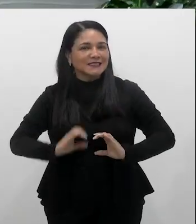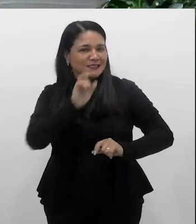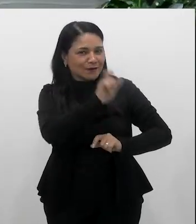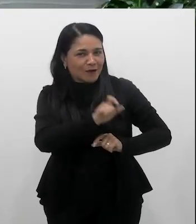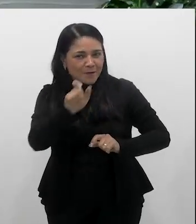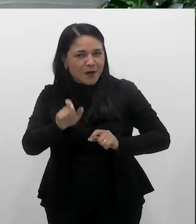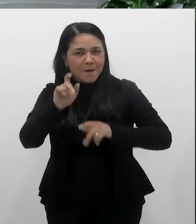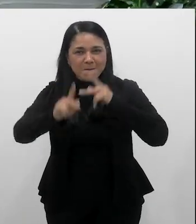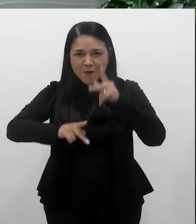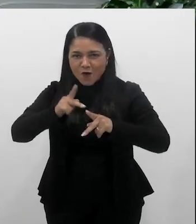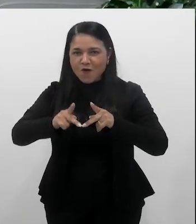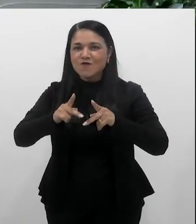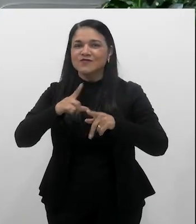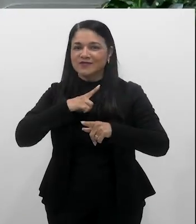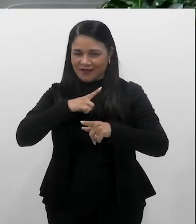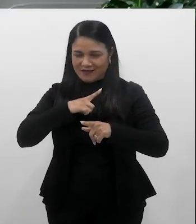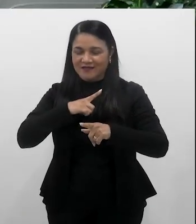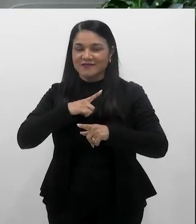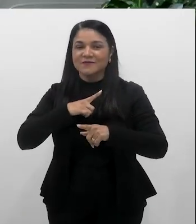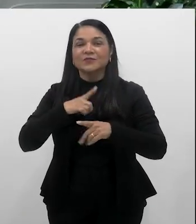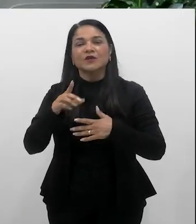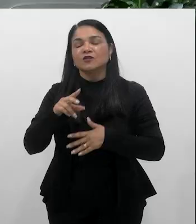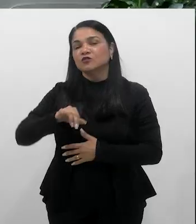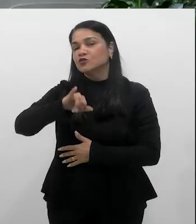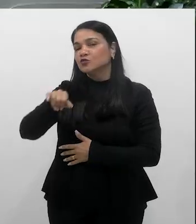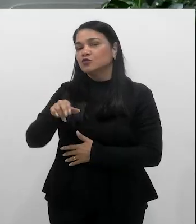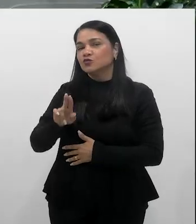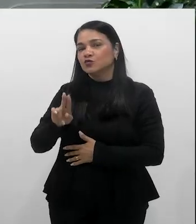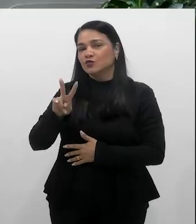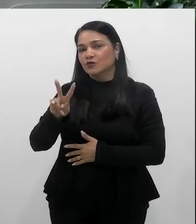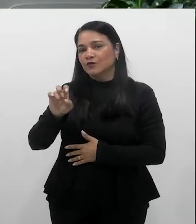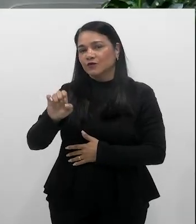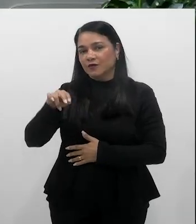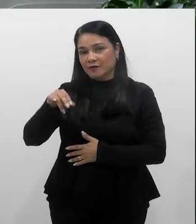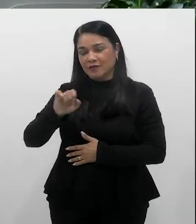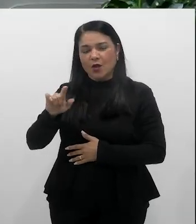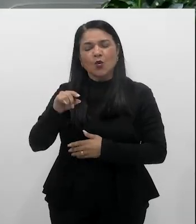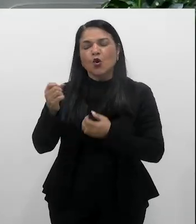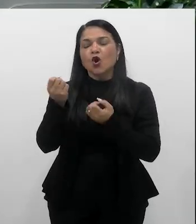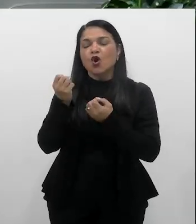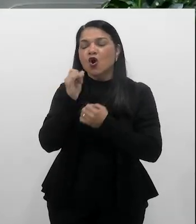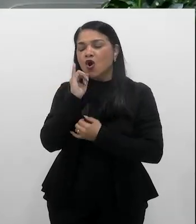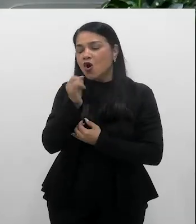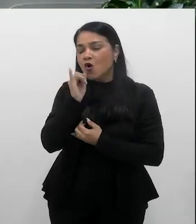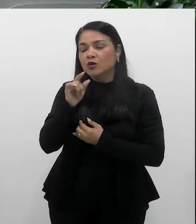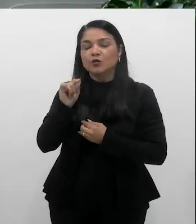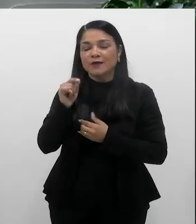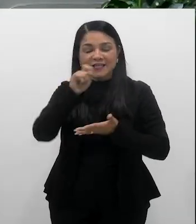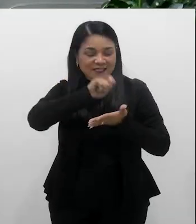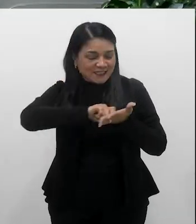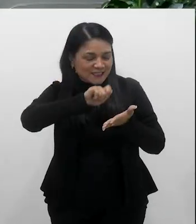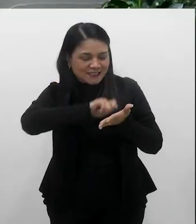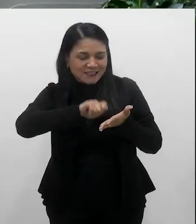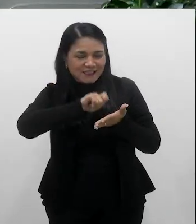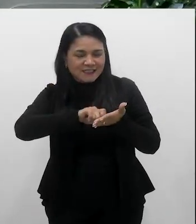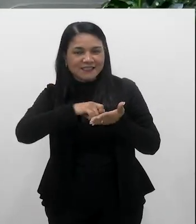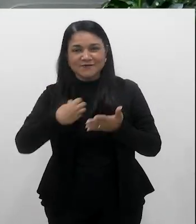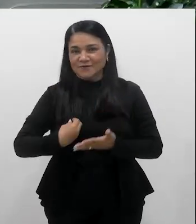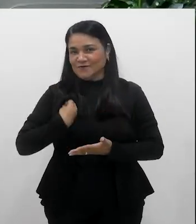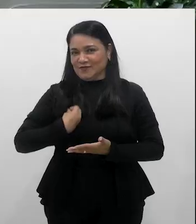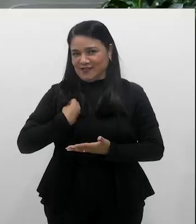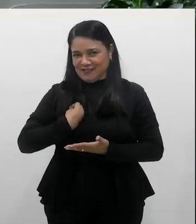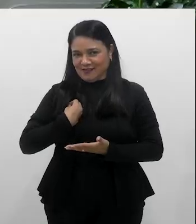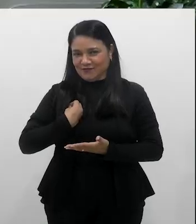cidadania a gente alcança, né? Juvenal, conta pra gente o que te levou para essa vida de escritor, porque